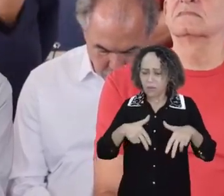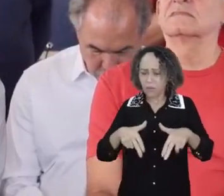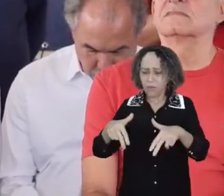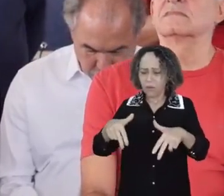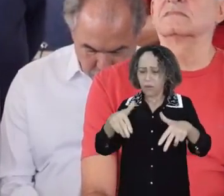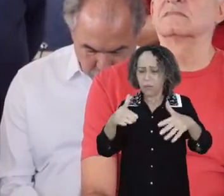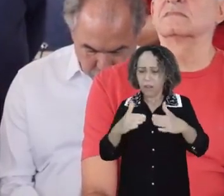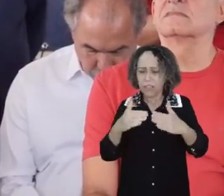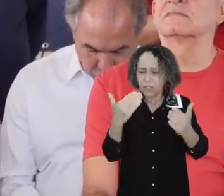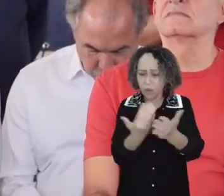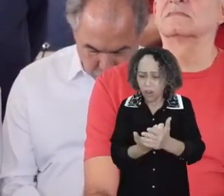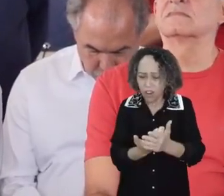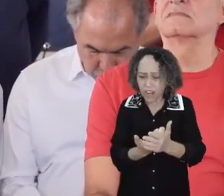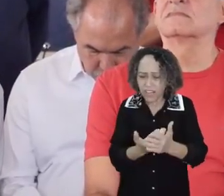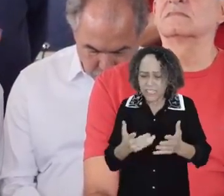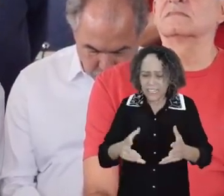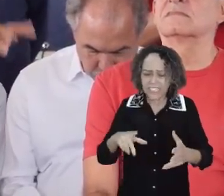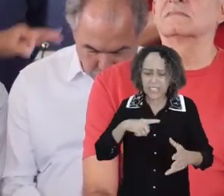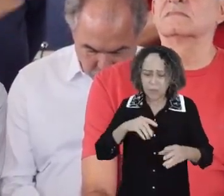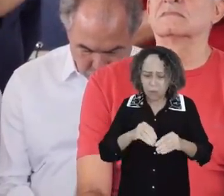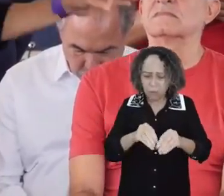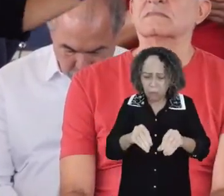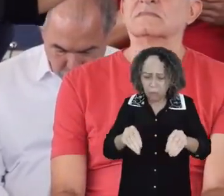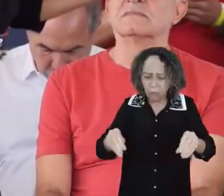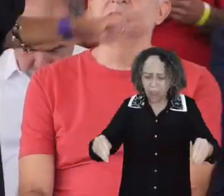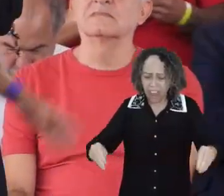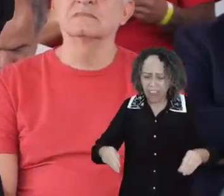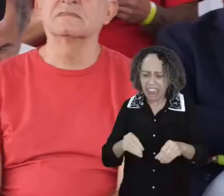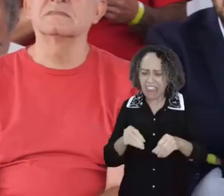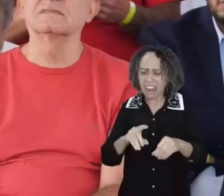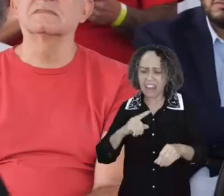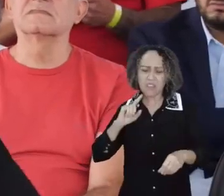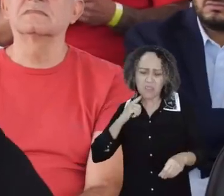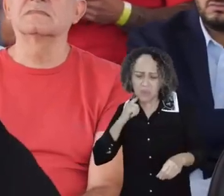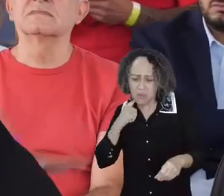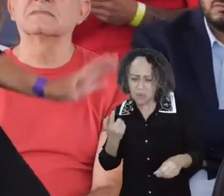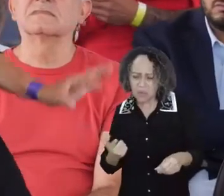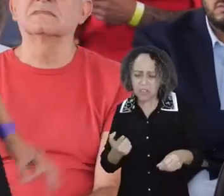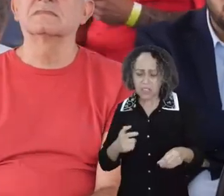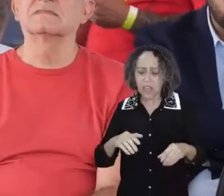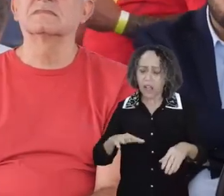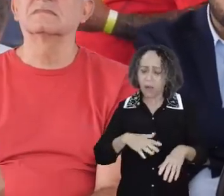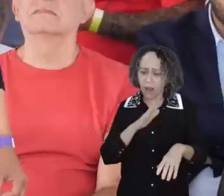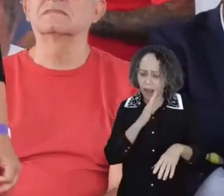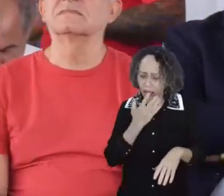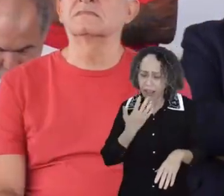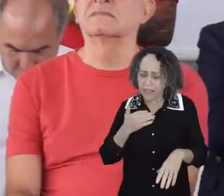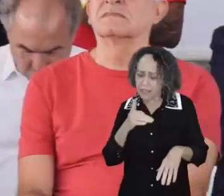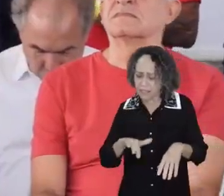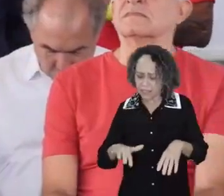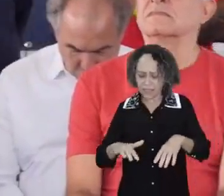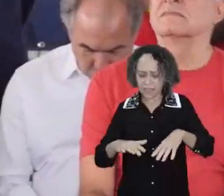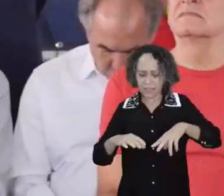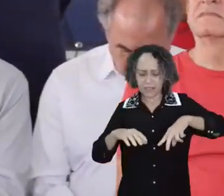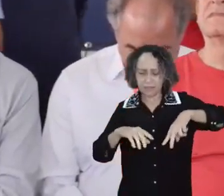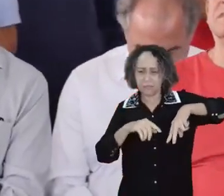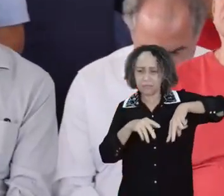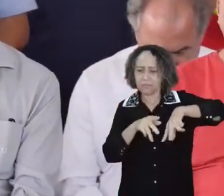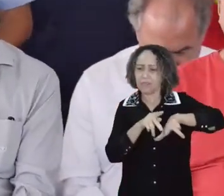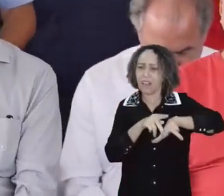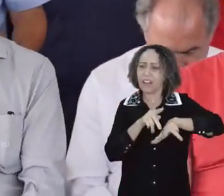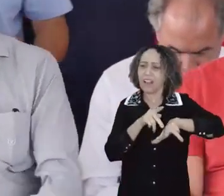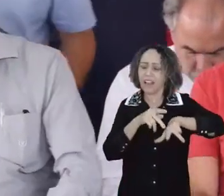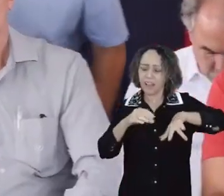como também muitas mulheres no ônibus. Iam no ônibus para trabalhar, colocava o saquinho para